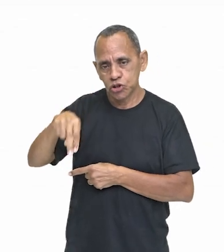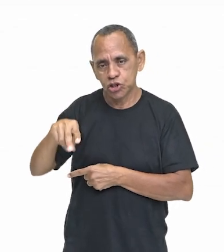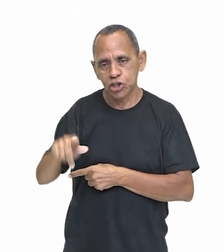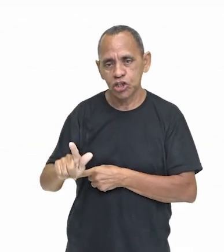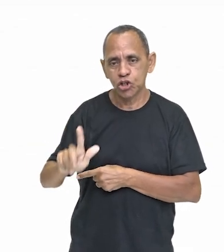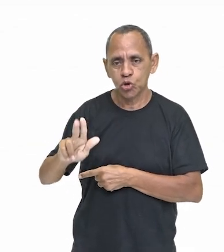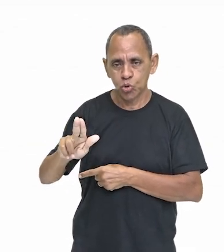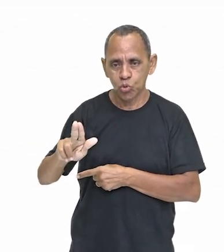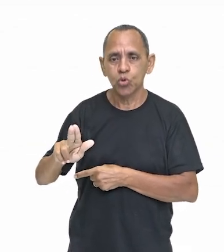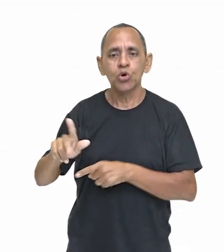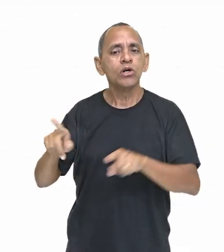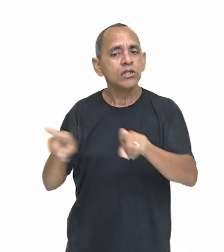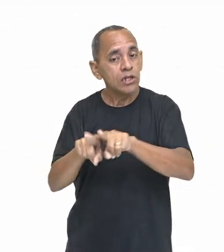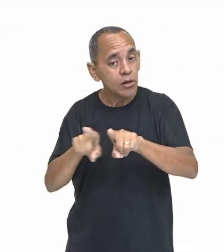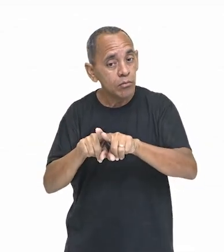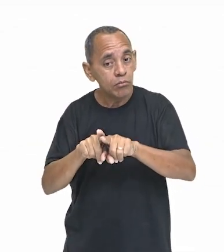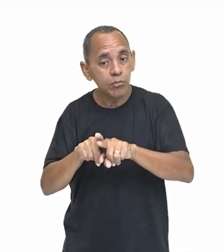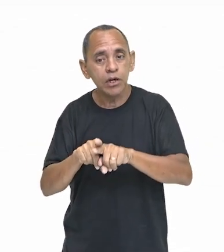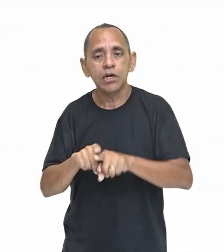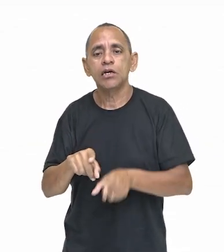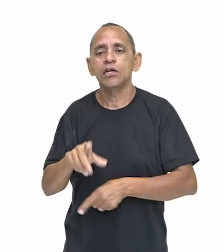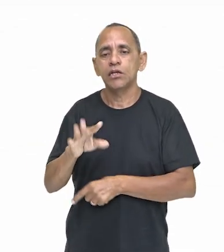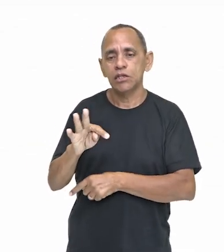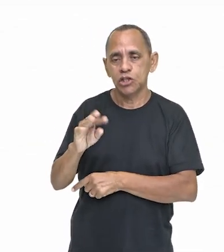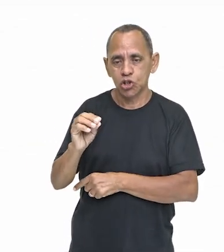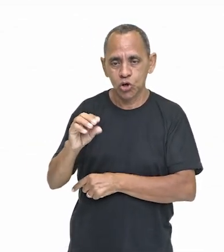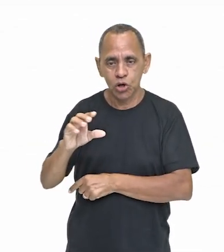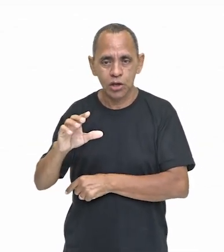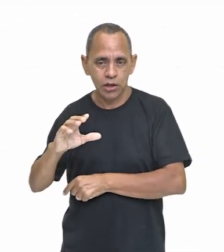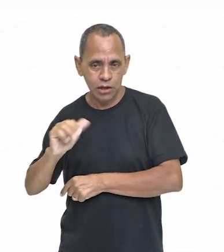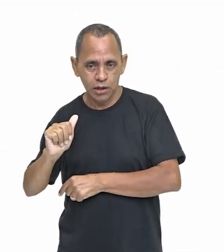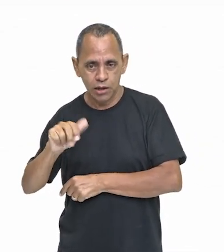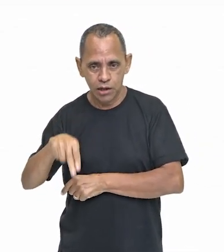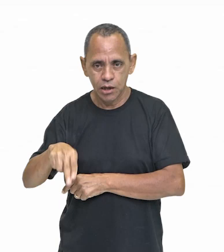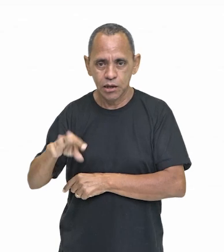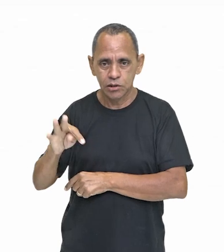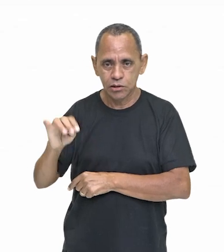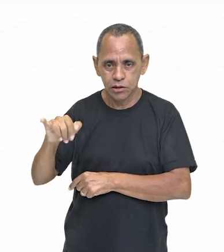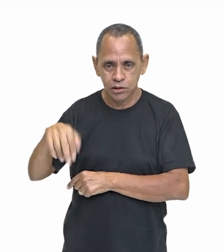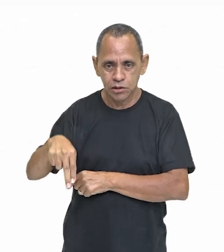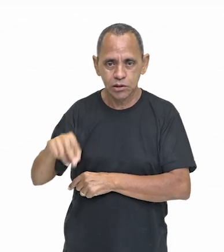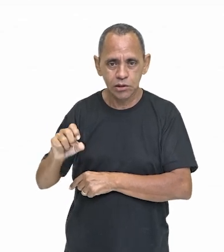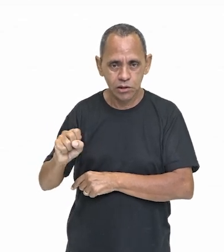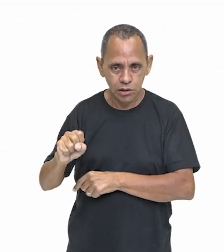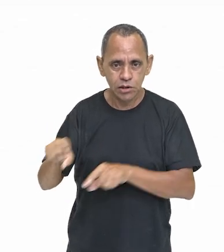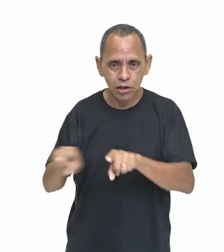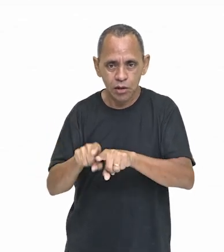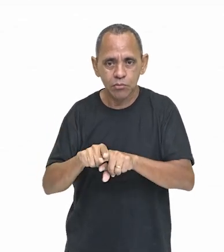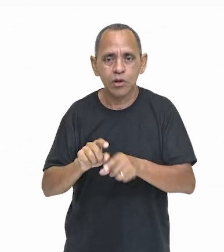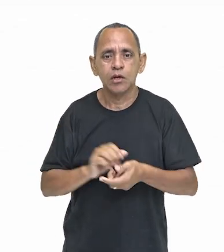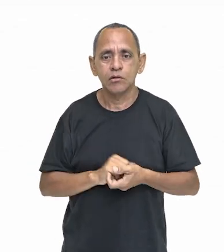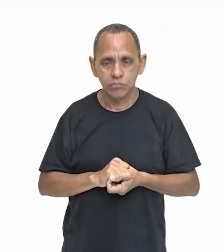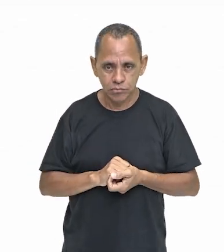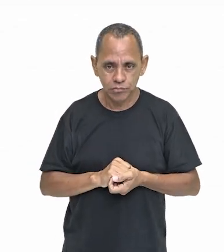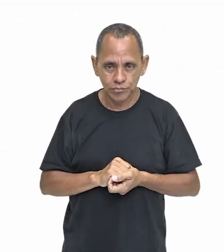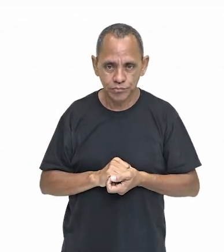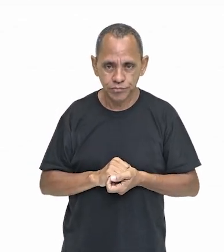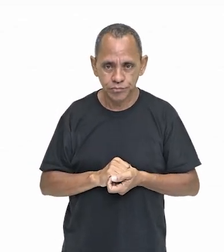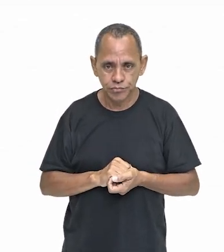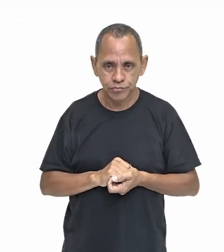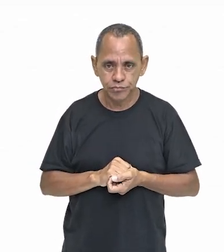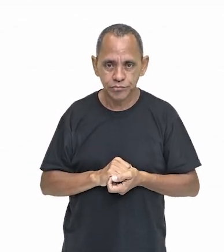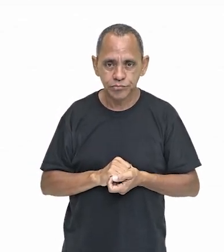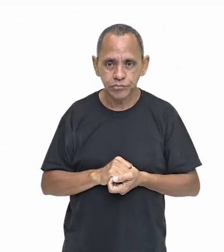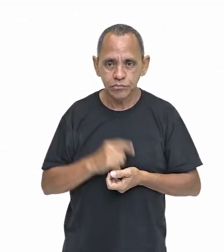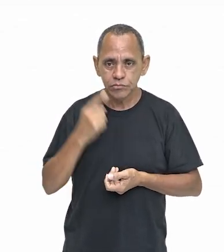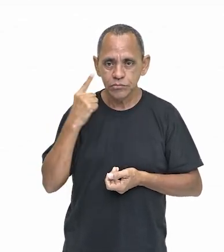que abastecem duas das maiores usinas hidrelétricas brasileiras, né? Nós temos ali, ó, uma foto